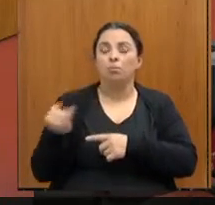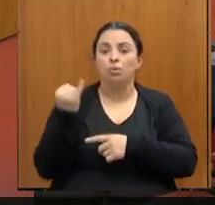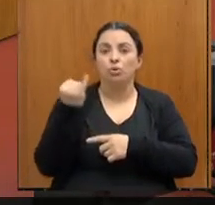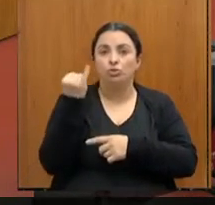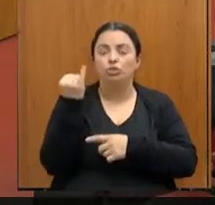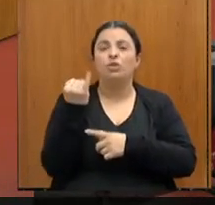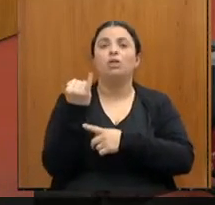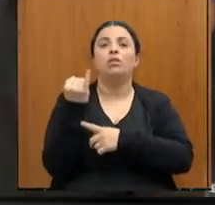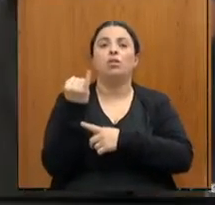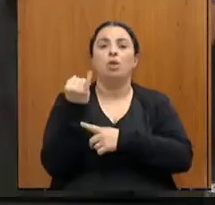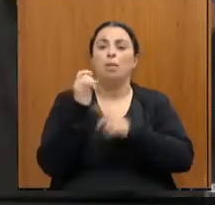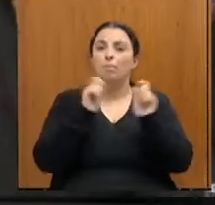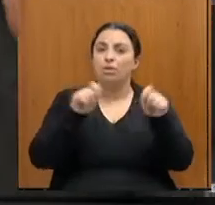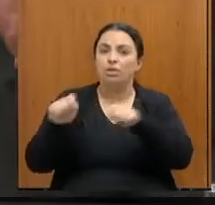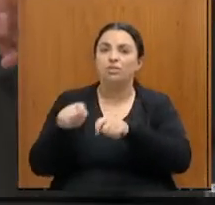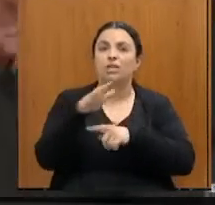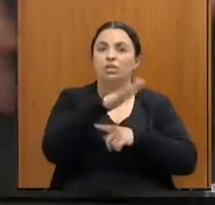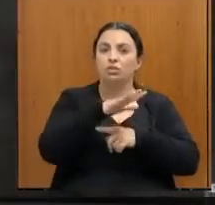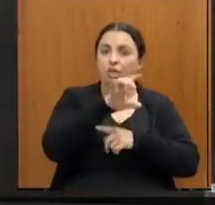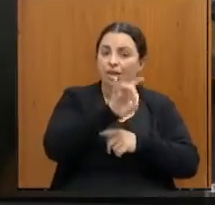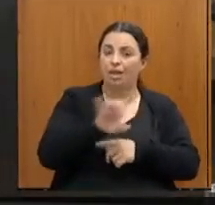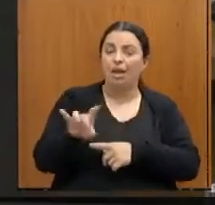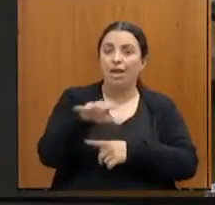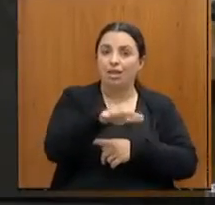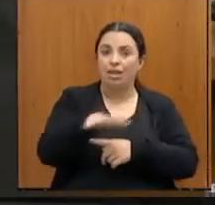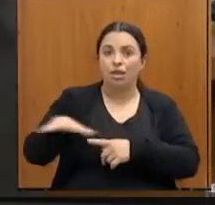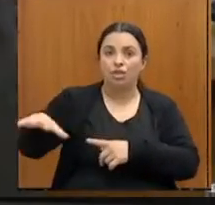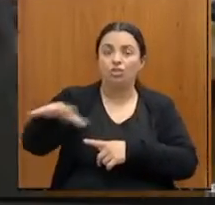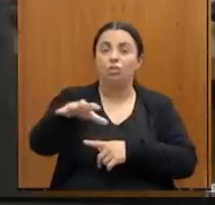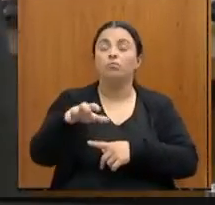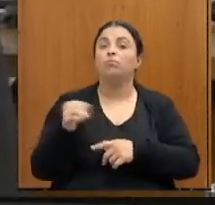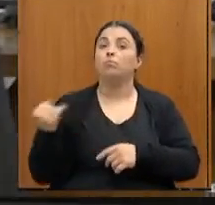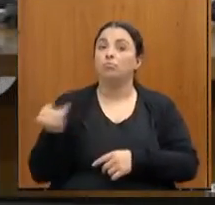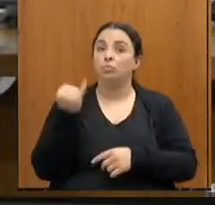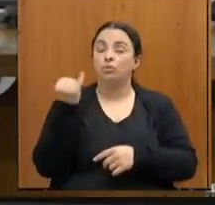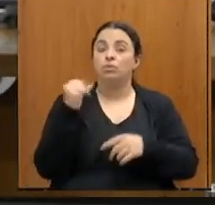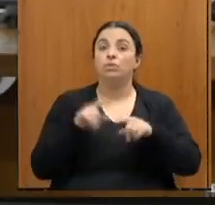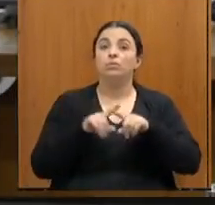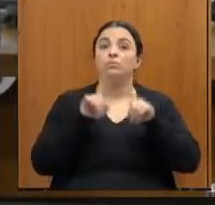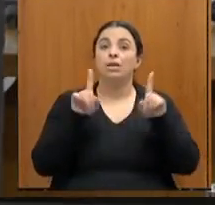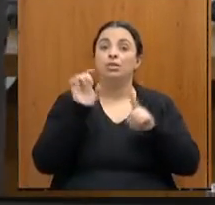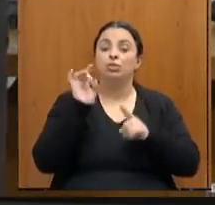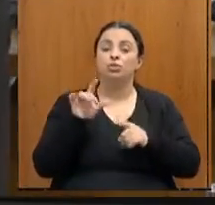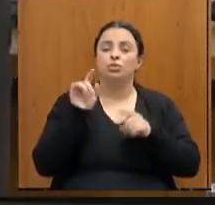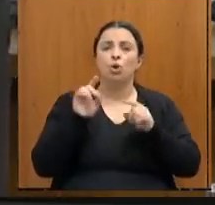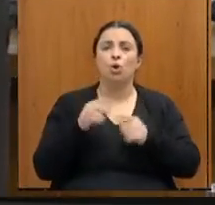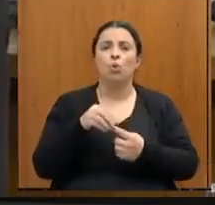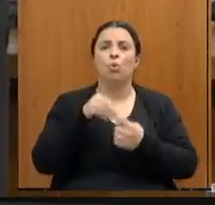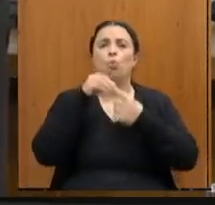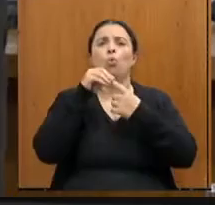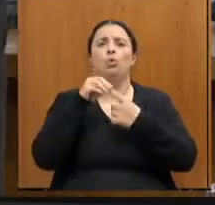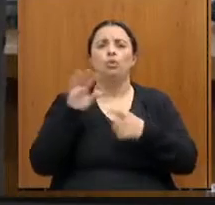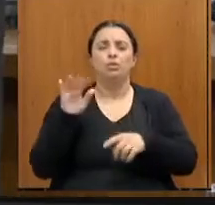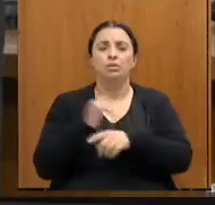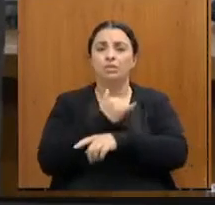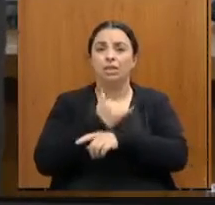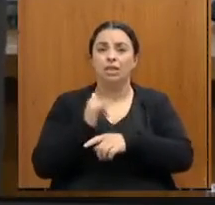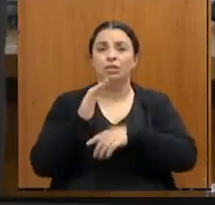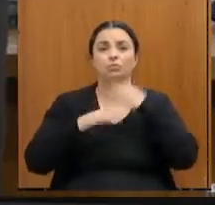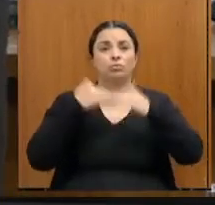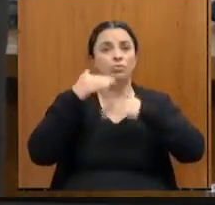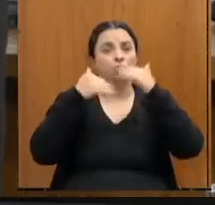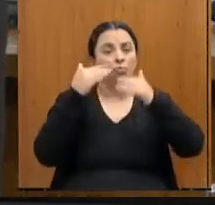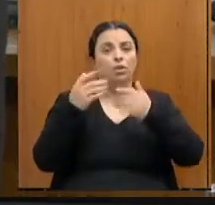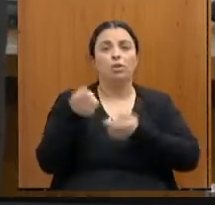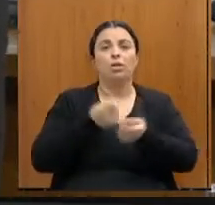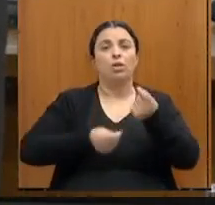regionais são importantes mas não podem ser as únicas alternativas para o desenvolvimento